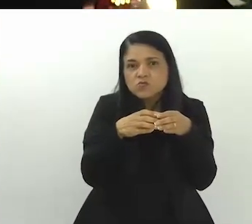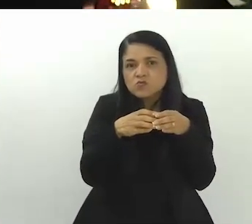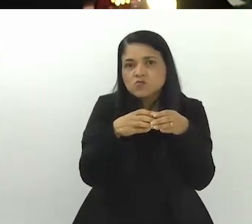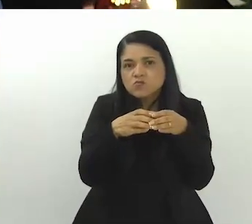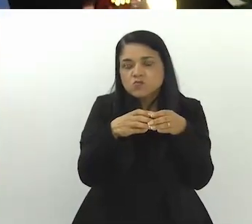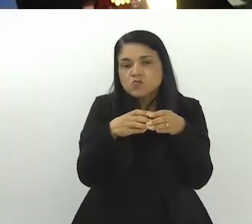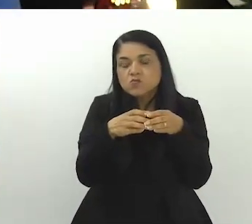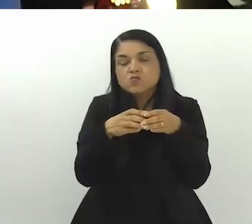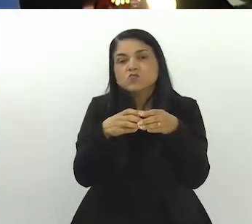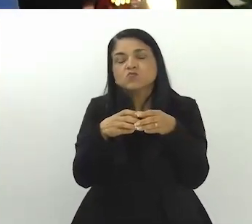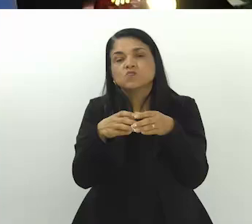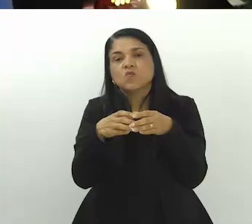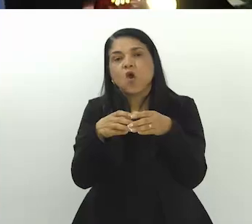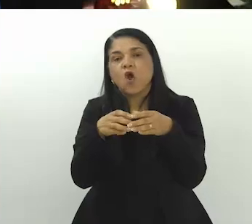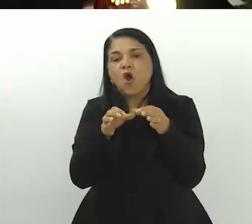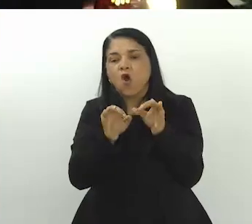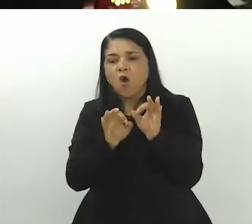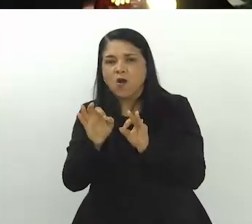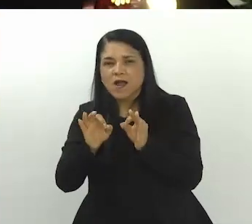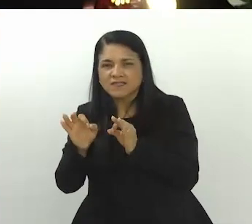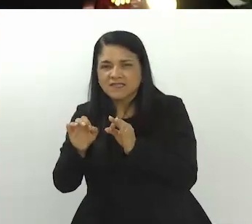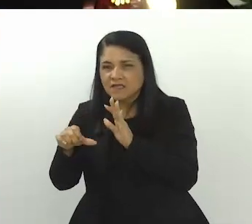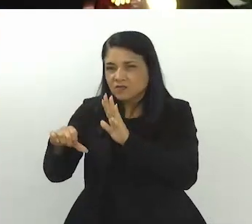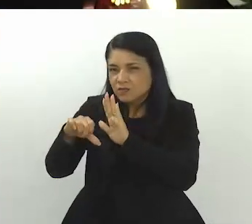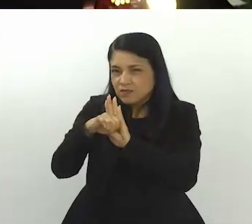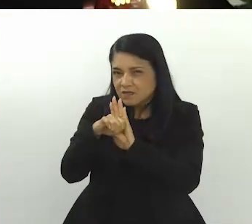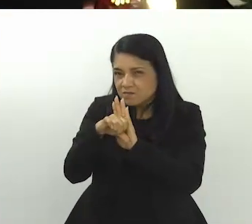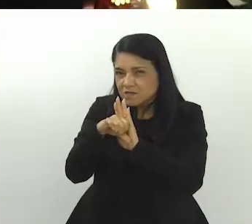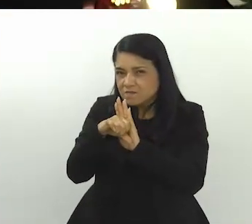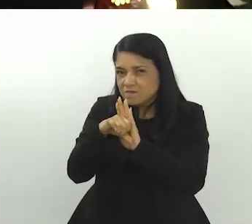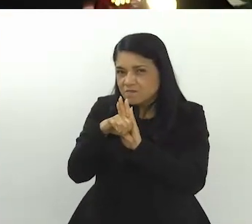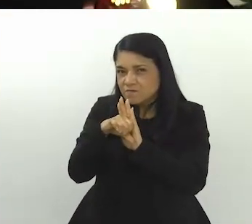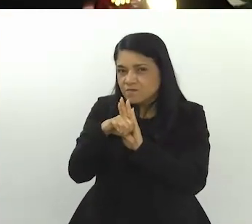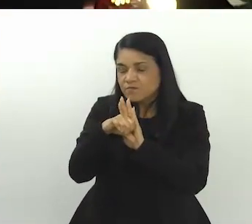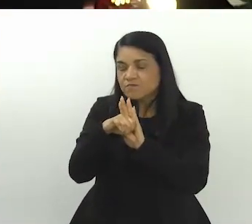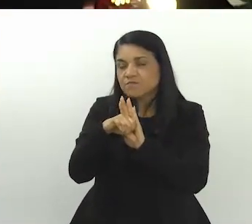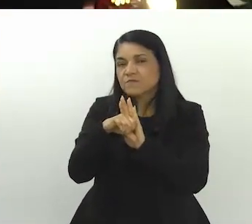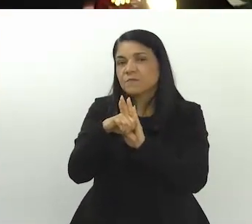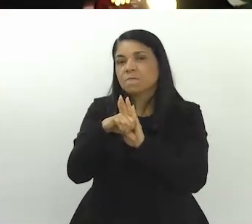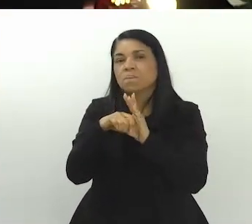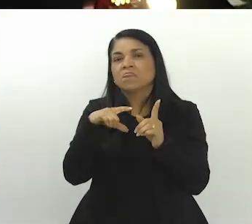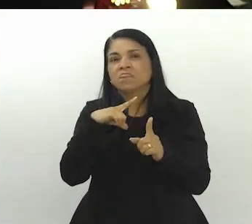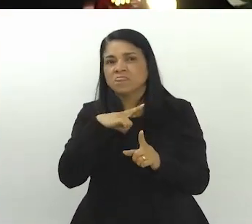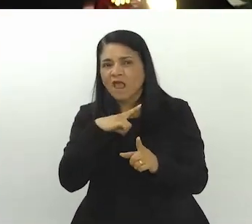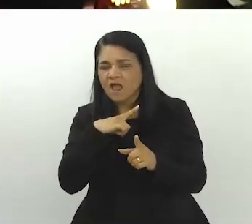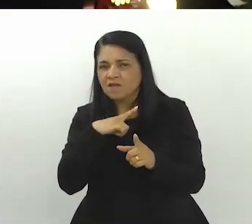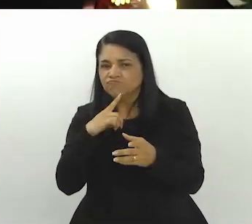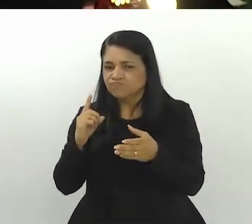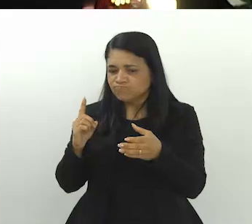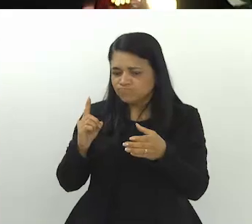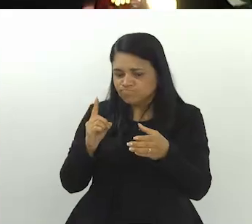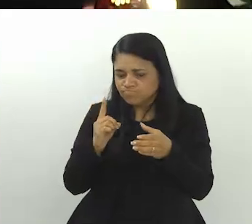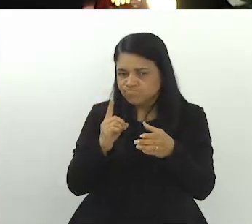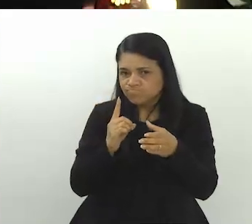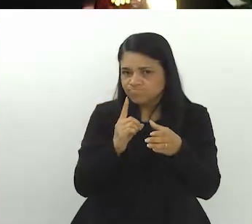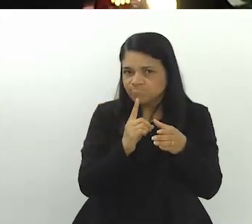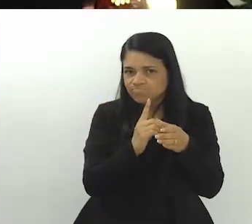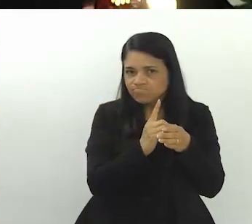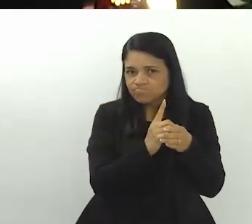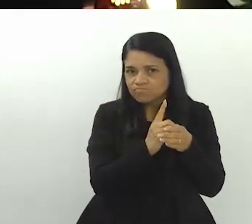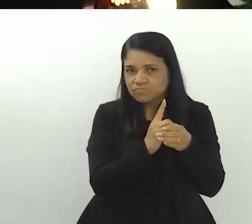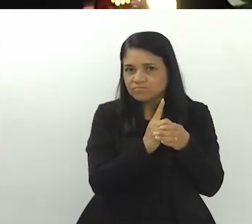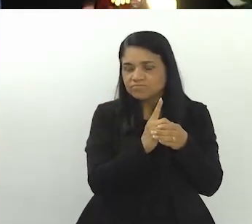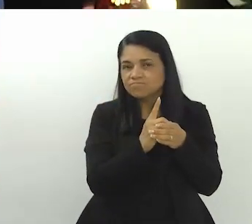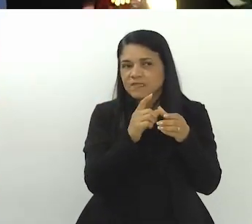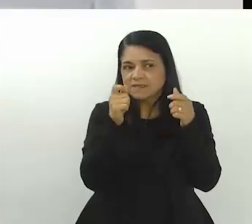ser facções organizadas? Será que o crime organizado, ele está infiltrado nisso aí,